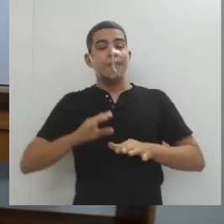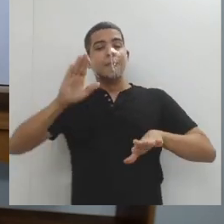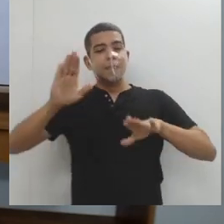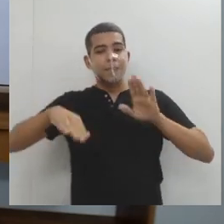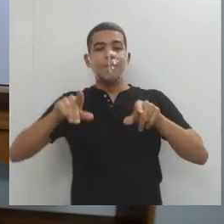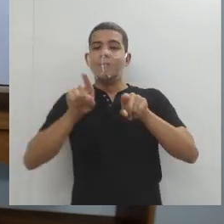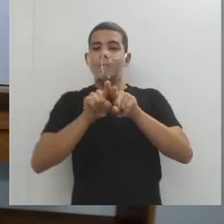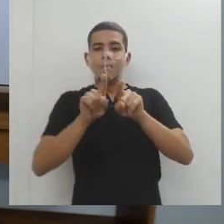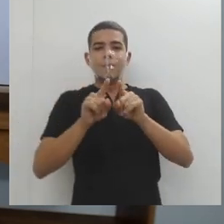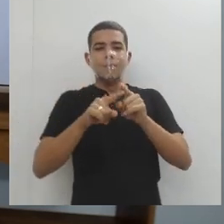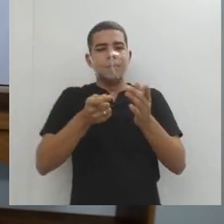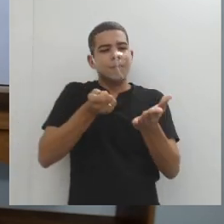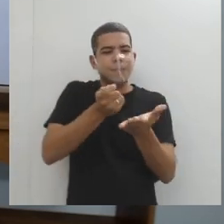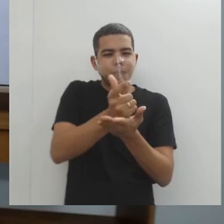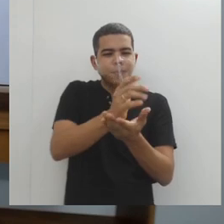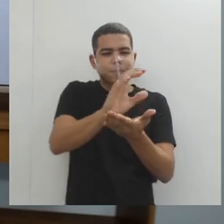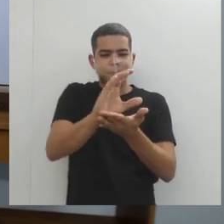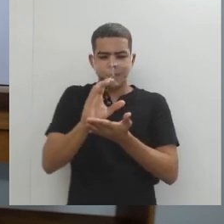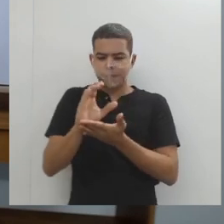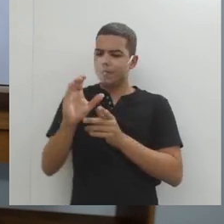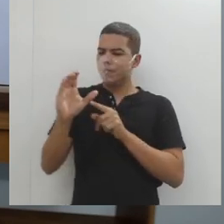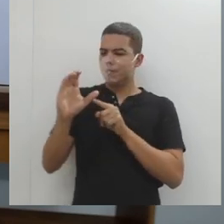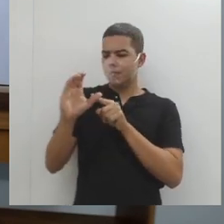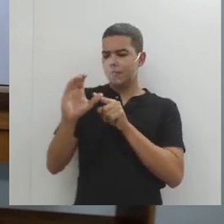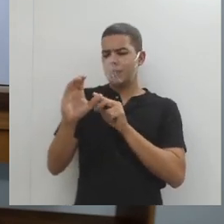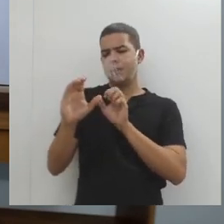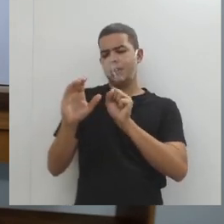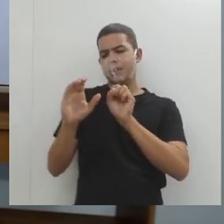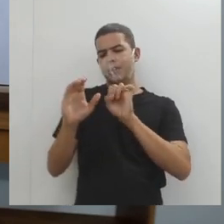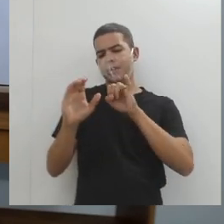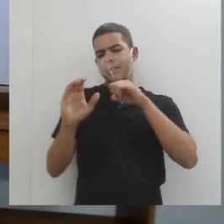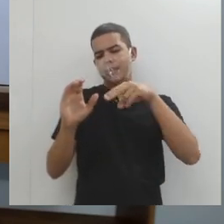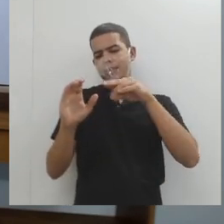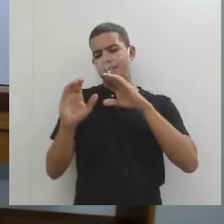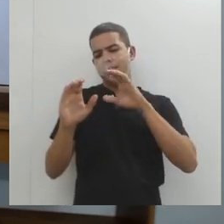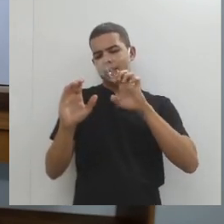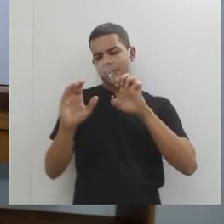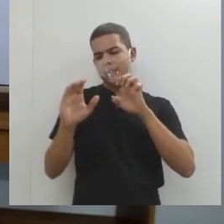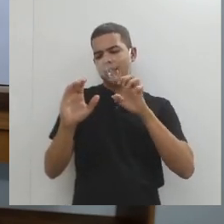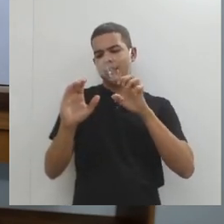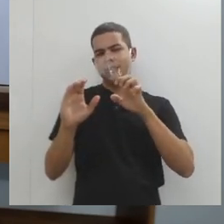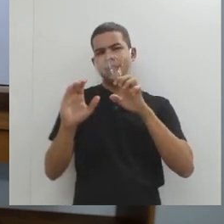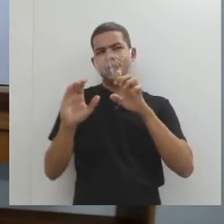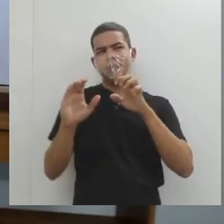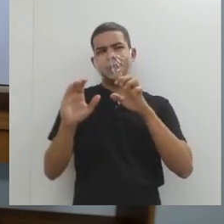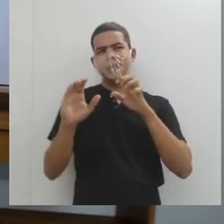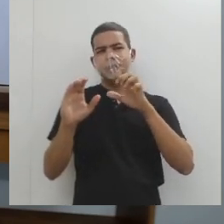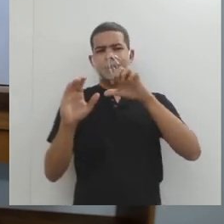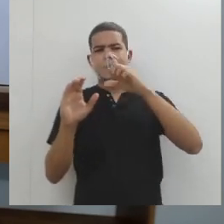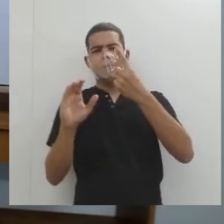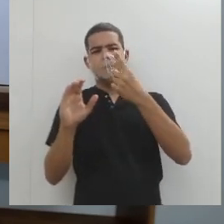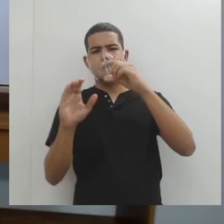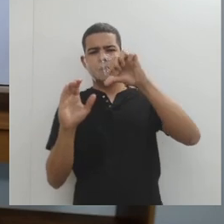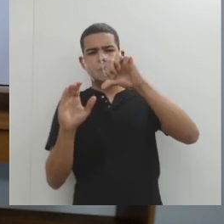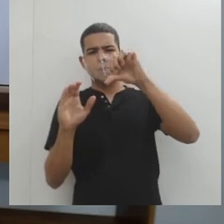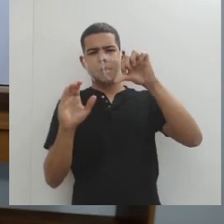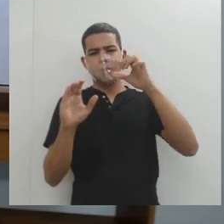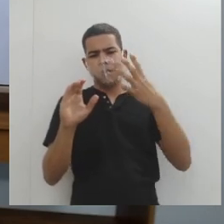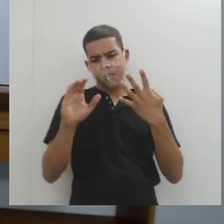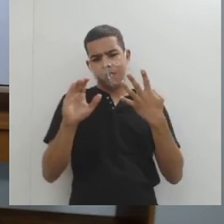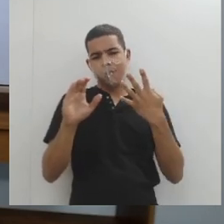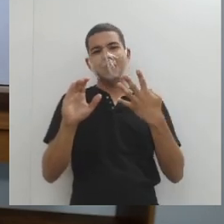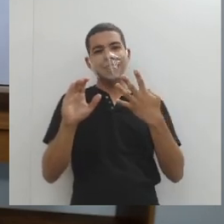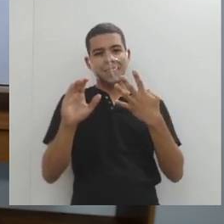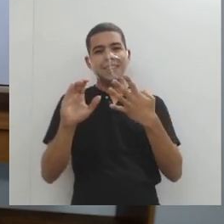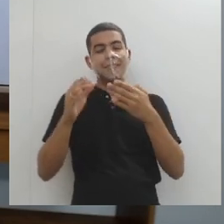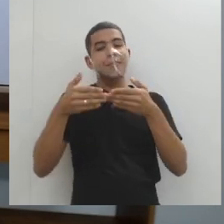produto, por exemplo, o nome do produto tem lá abaixo do nome dele, né? Since 1994, por exemplo, desde 1994, que foi